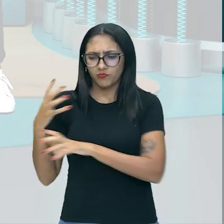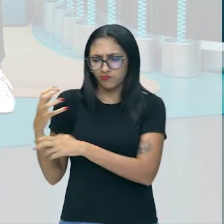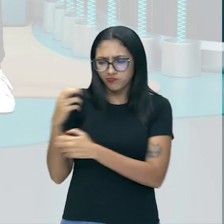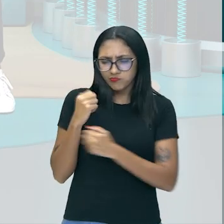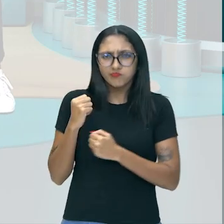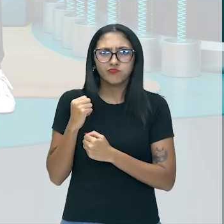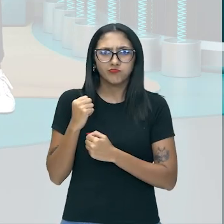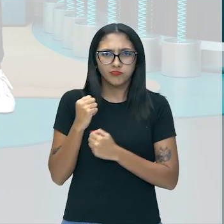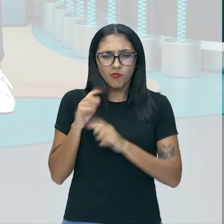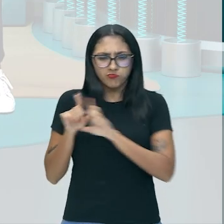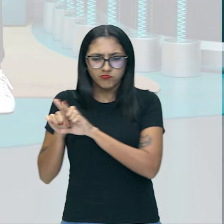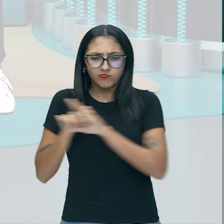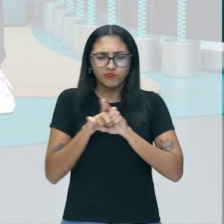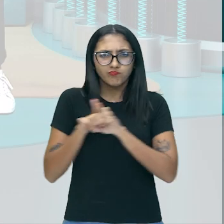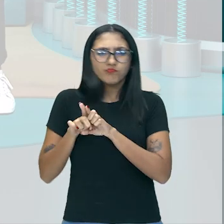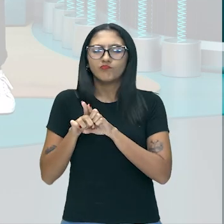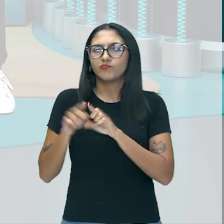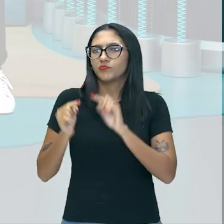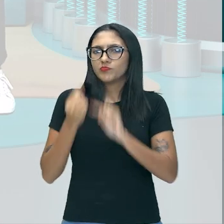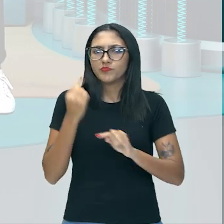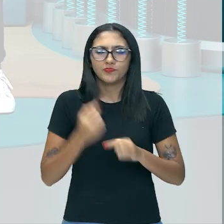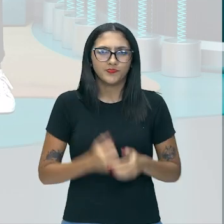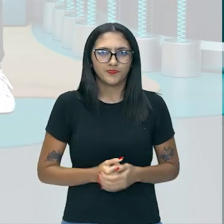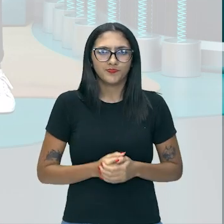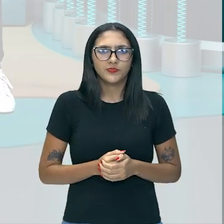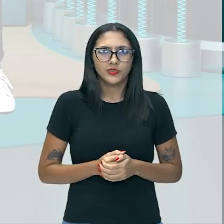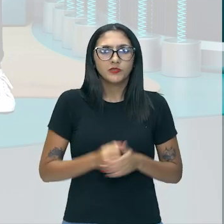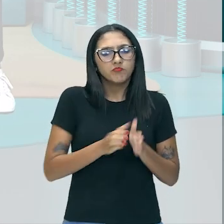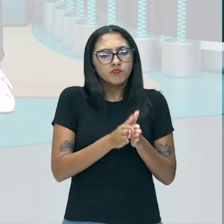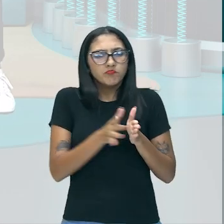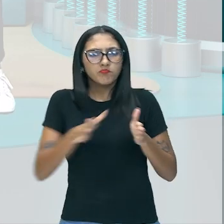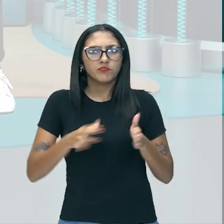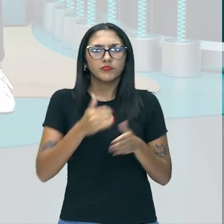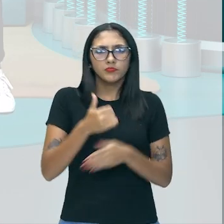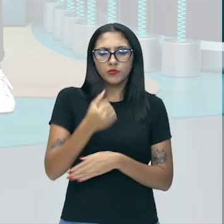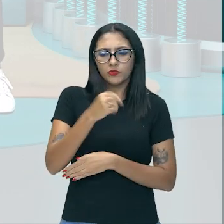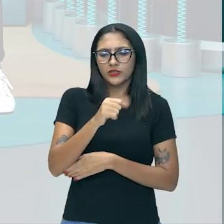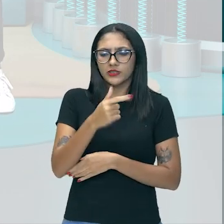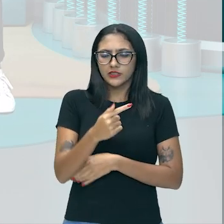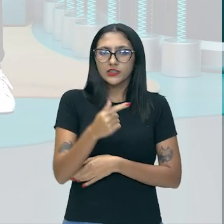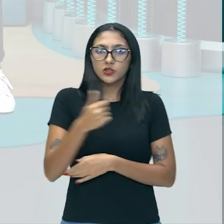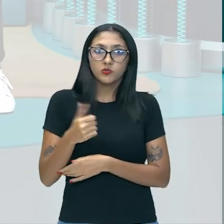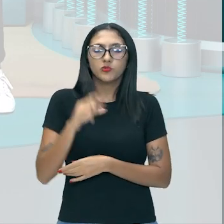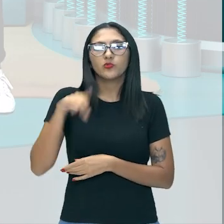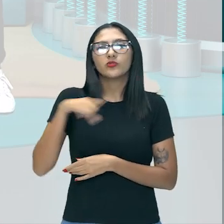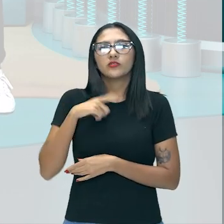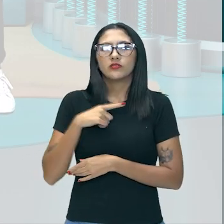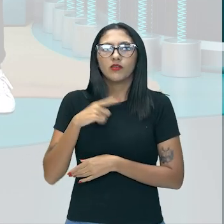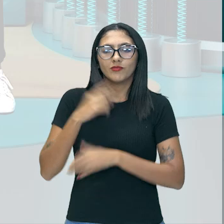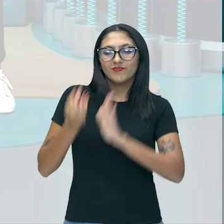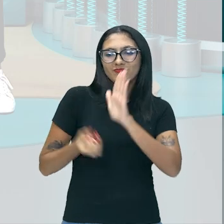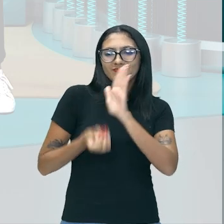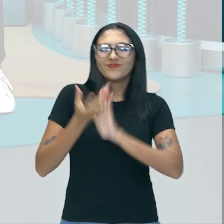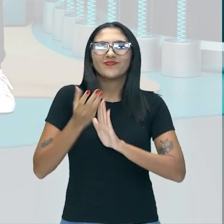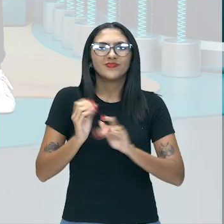em 1871, nasceu a Rugby Football Union, primeira entidade